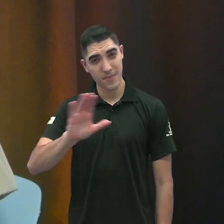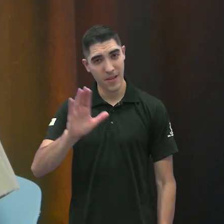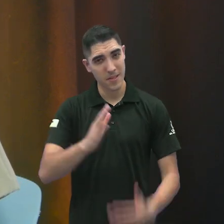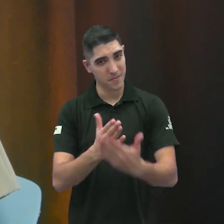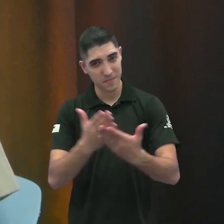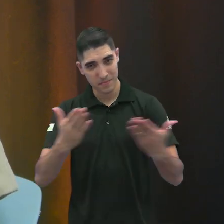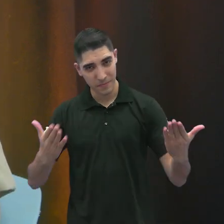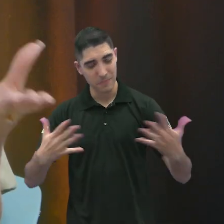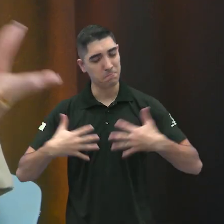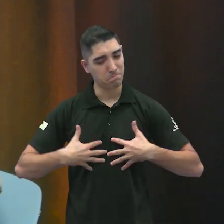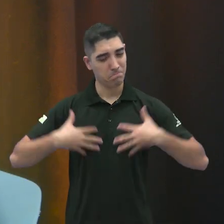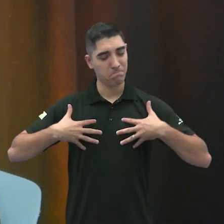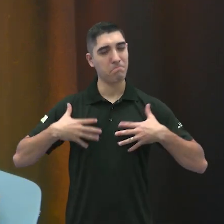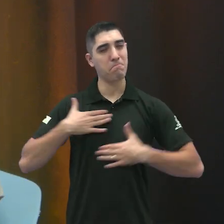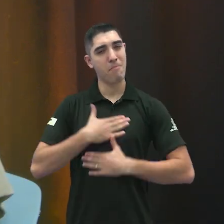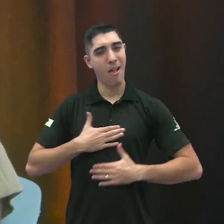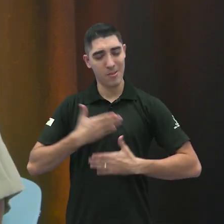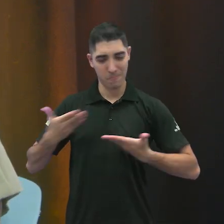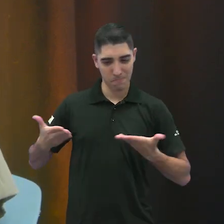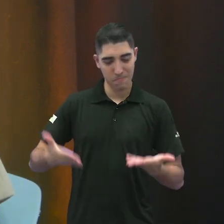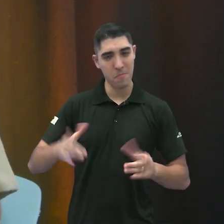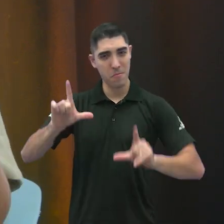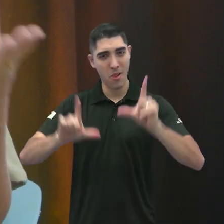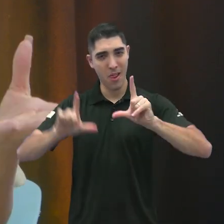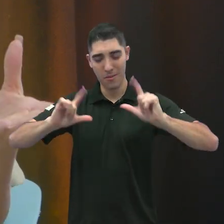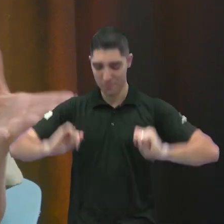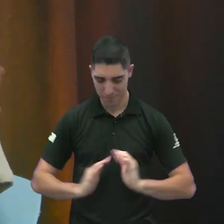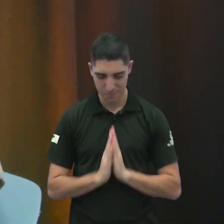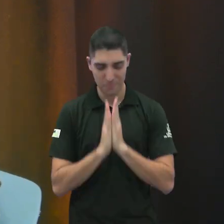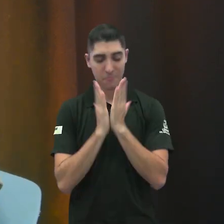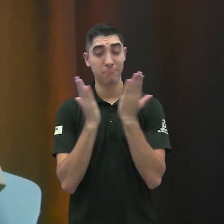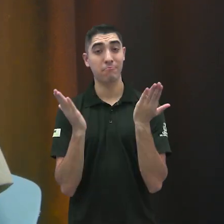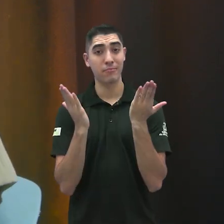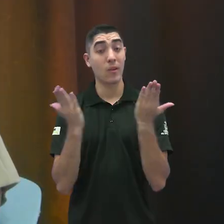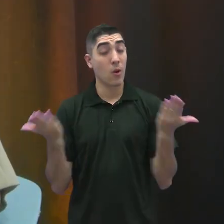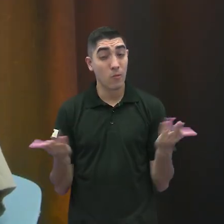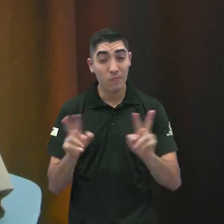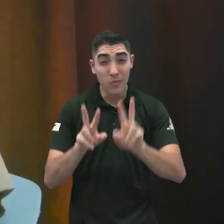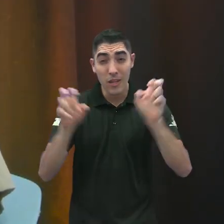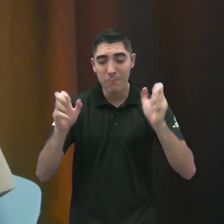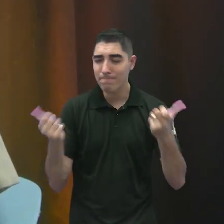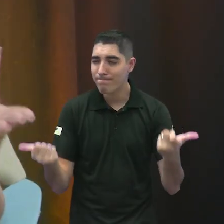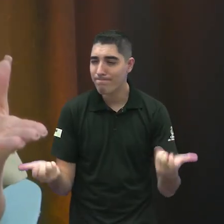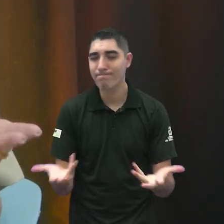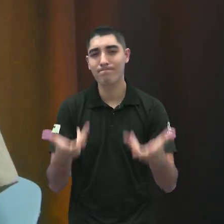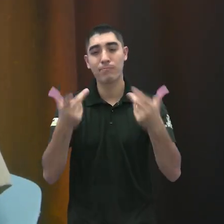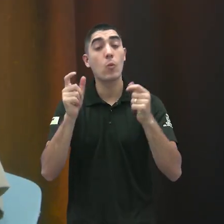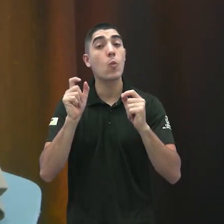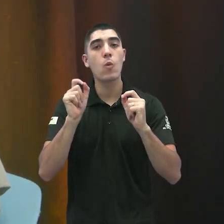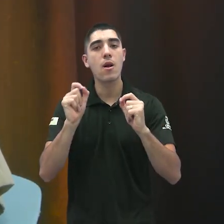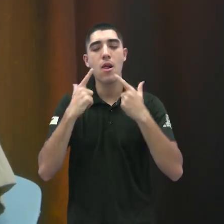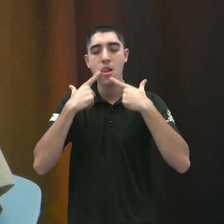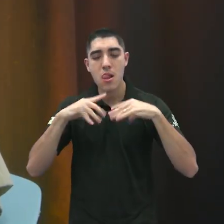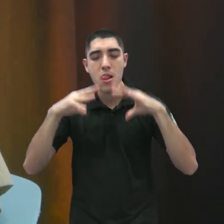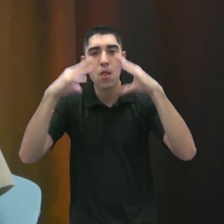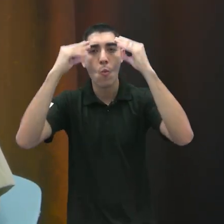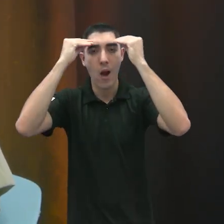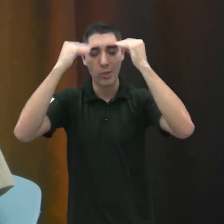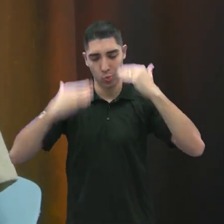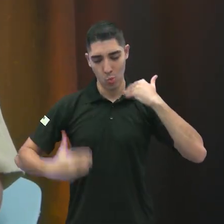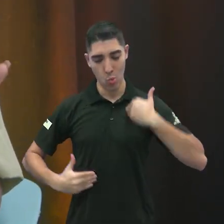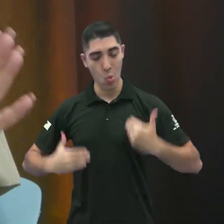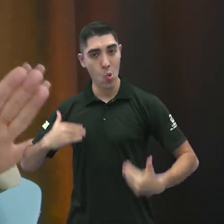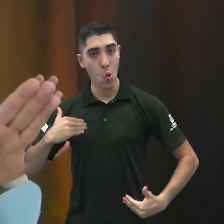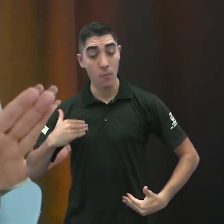Olá a todos, é uma honra estar aqui no Inspiração para conversar sobre algo que me fascina, a linguagem silenciosa do nosso